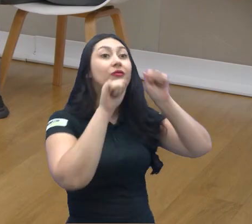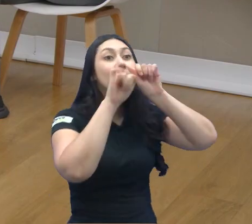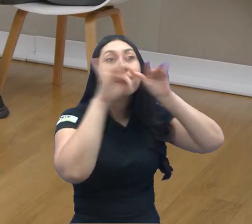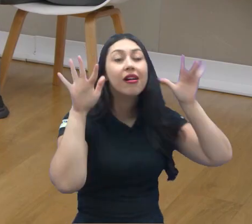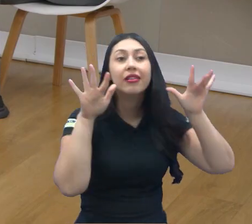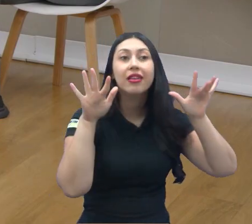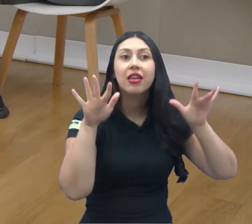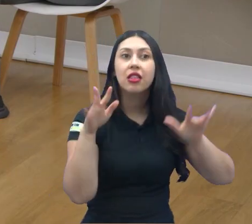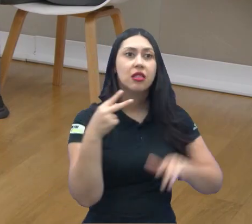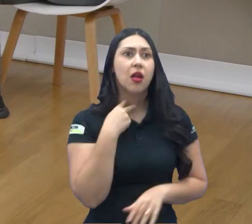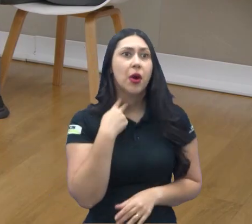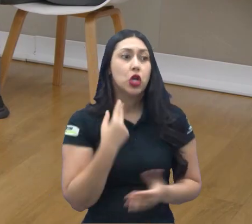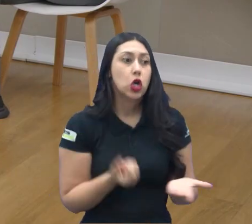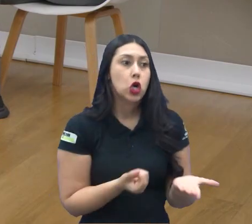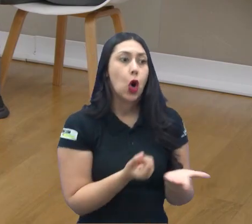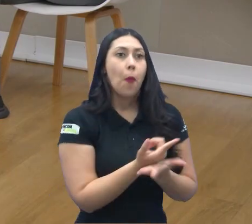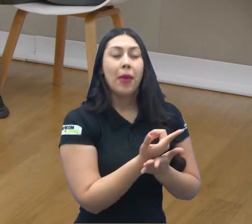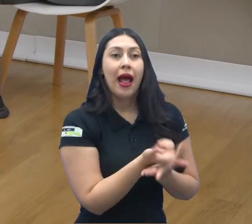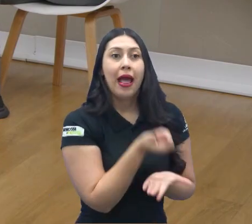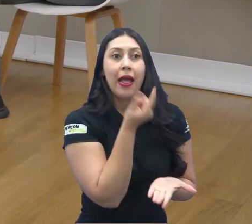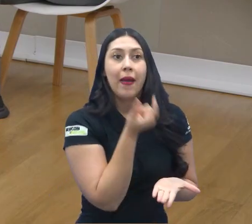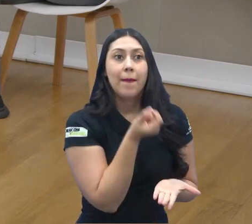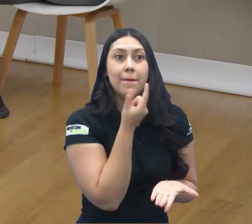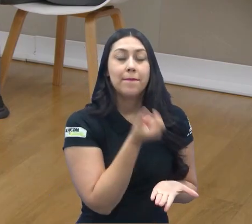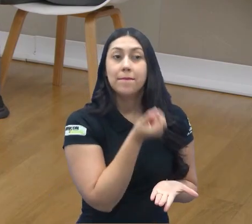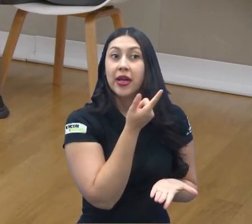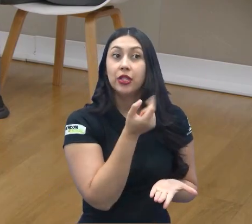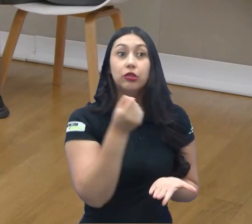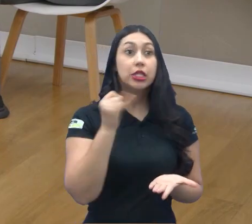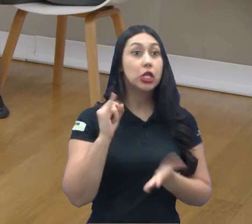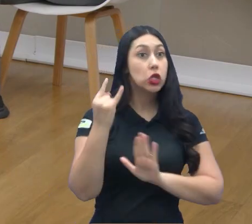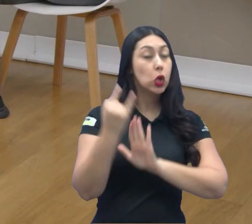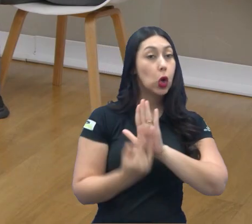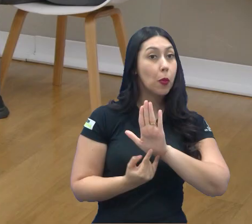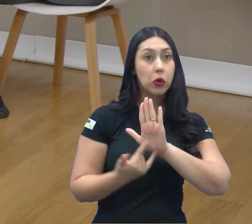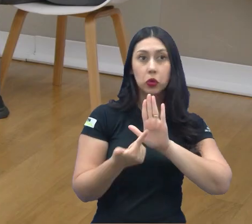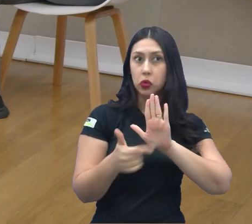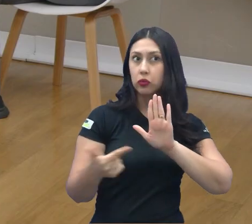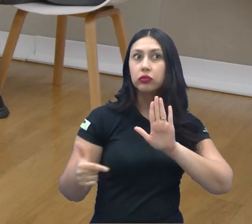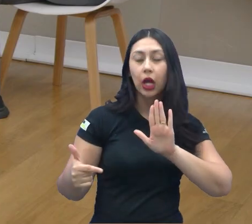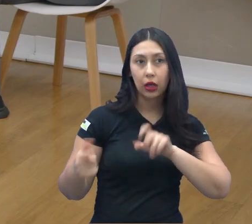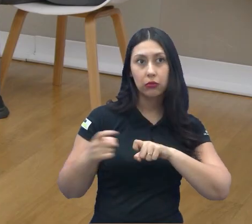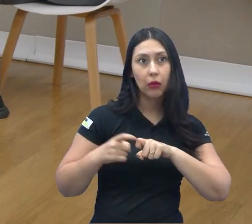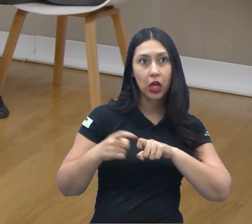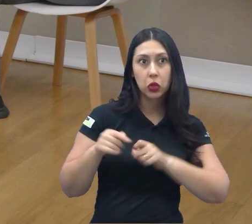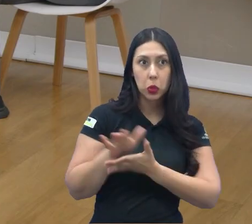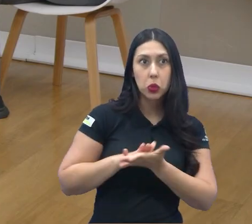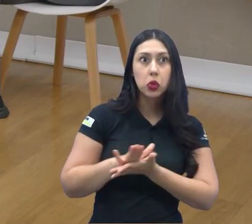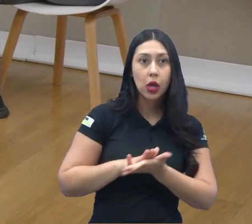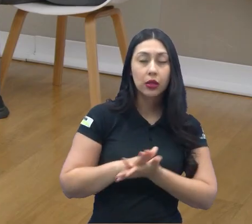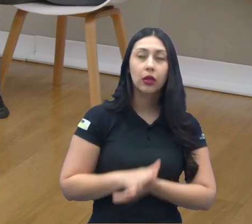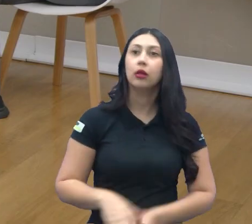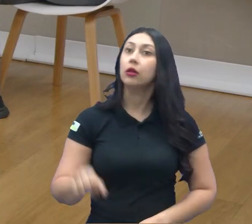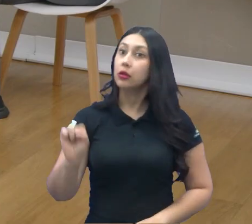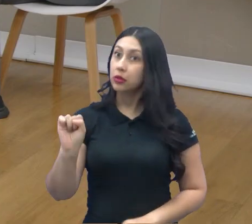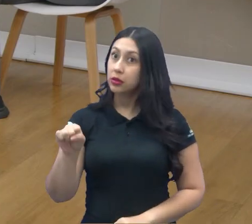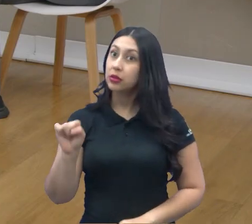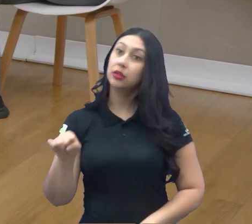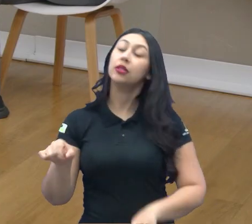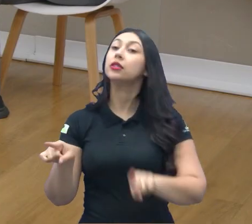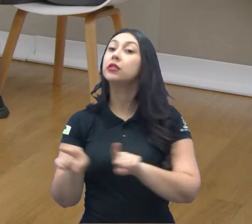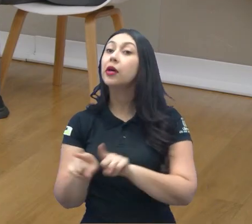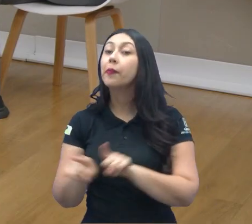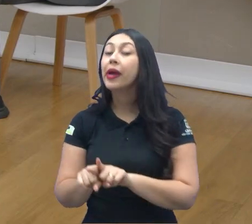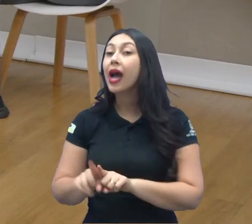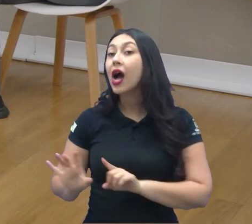comprar nenhum tipo de medicamento sem indicação de um especialista, não é mesmo? Exato. E isso é uma coisa que vem também acontecendo muito. O pessoal quer